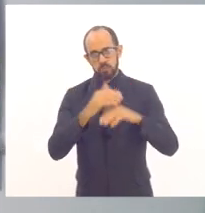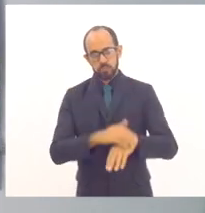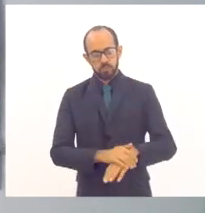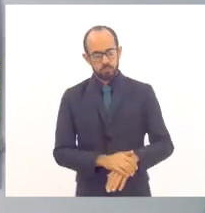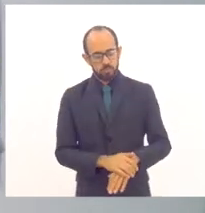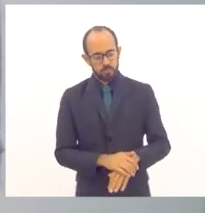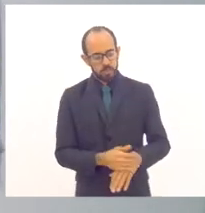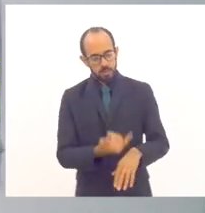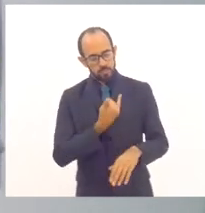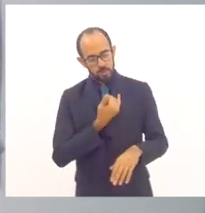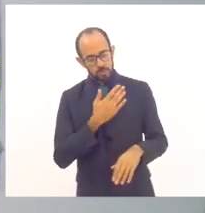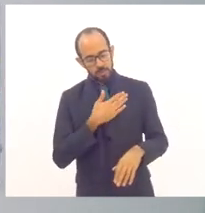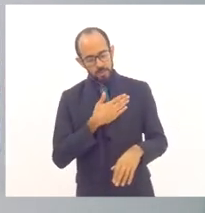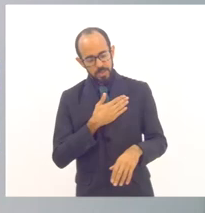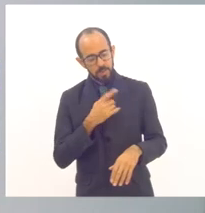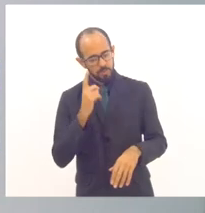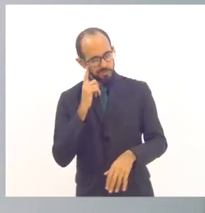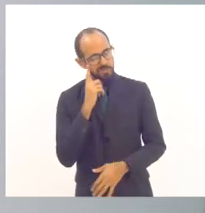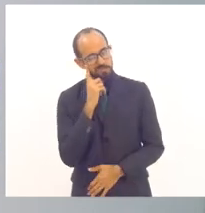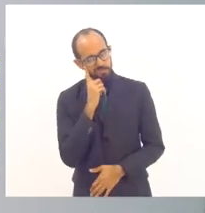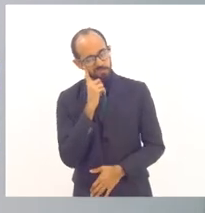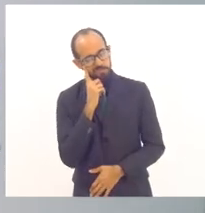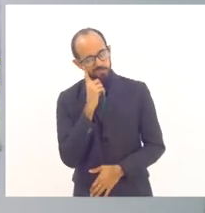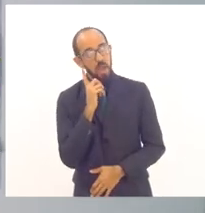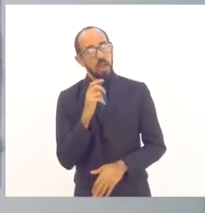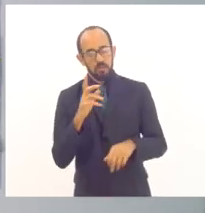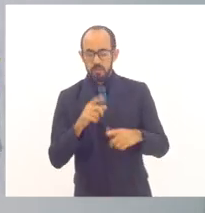caramba, cara,